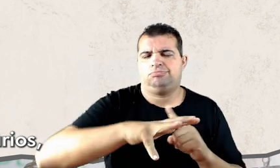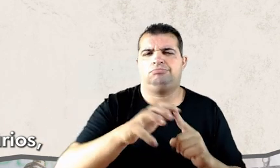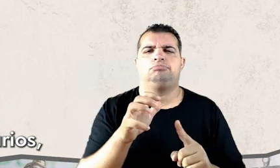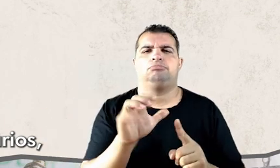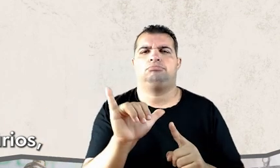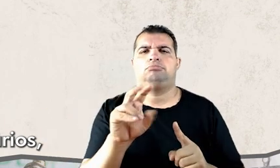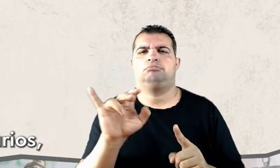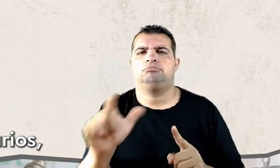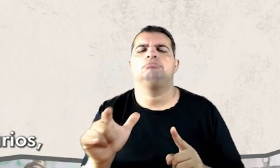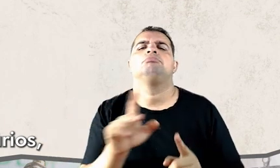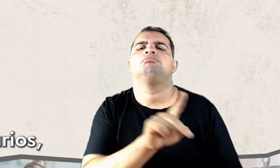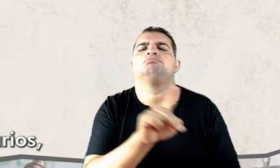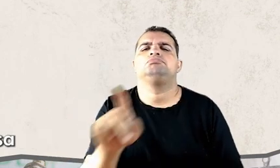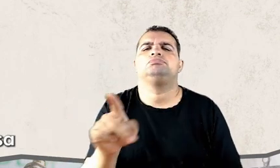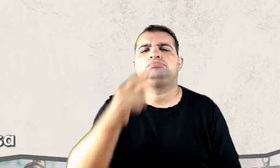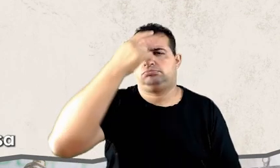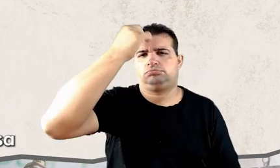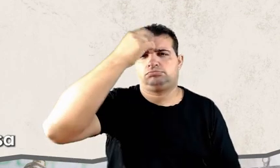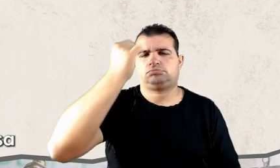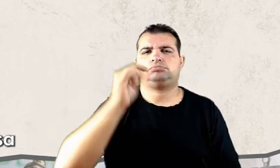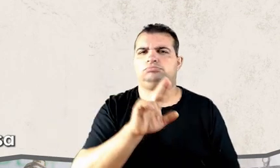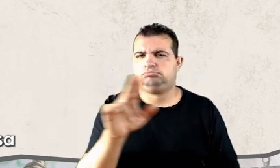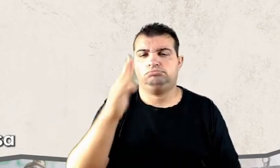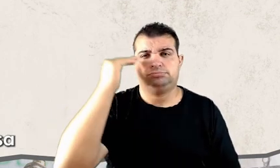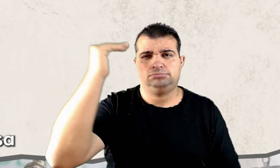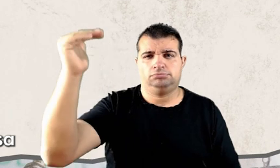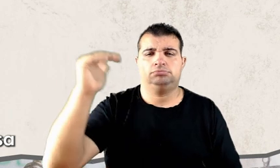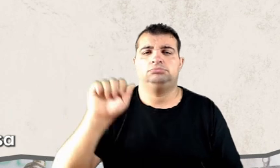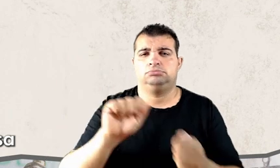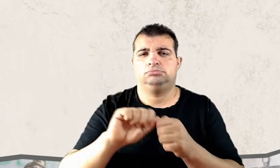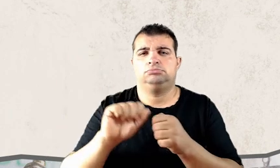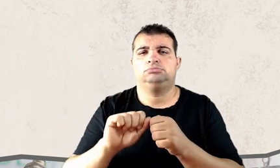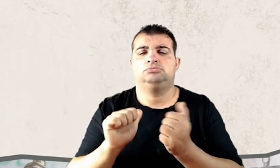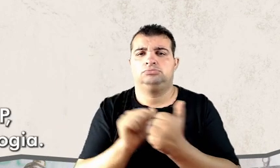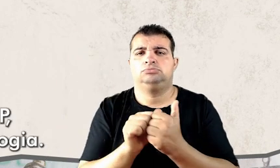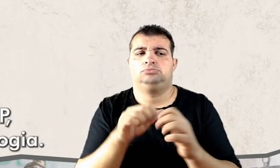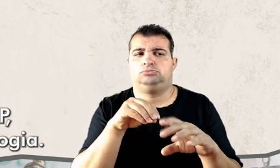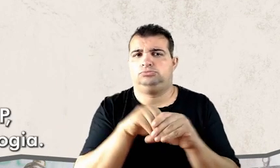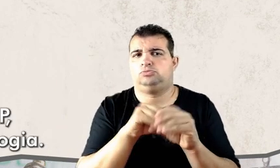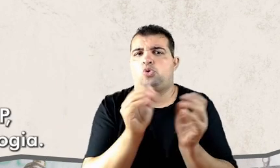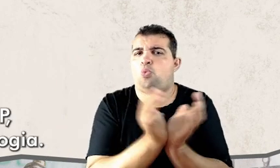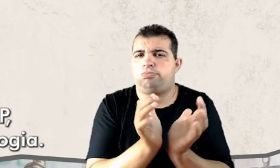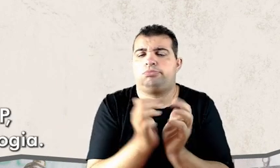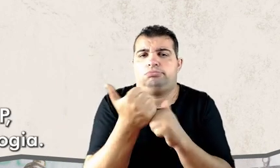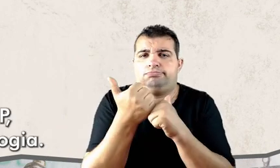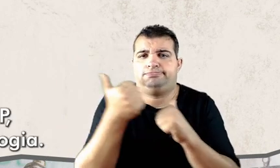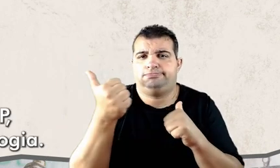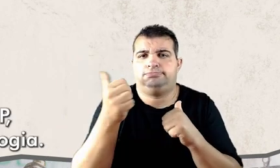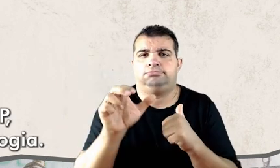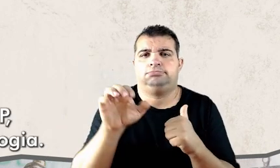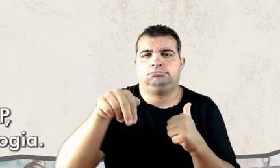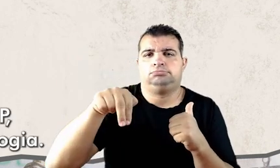sociedade civil, que eram professores universitários, gente renomada, que ingressa aí na cúpula da direção, né,